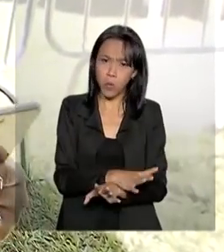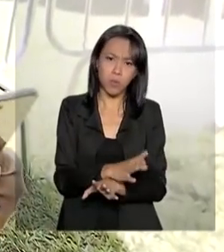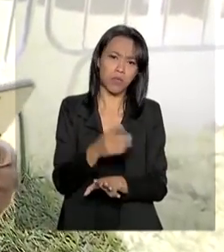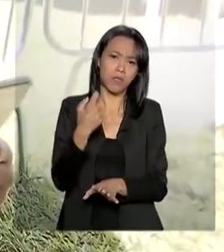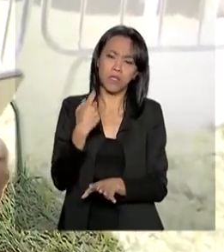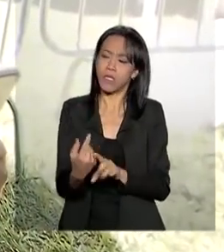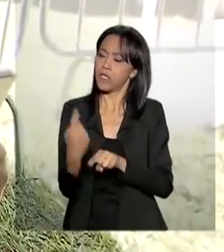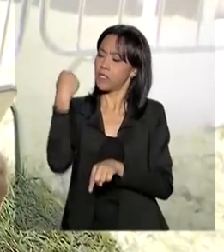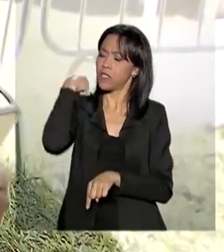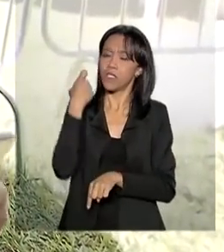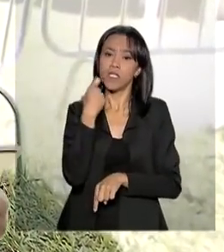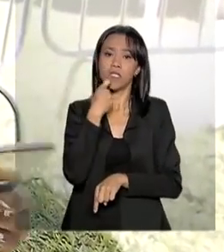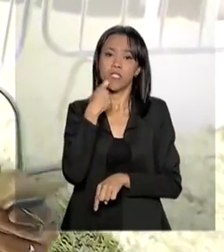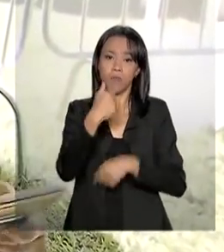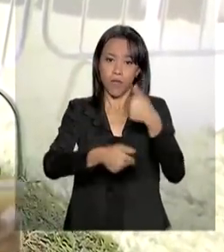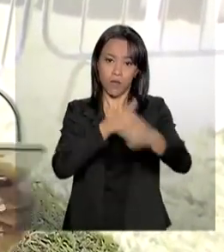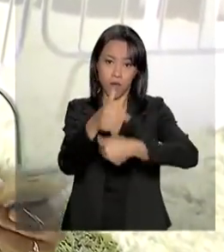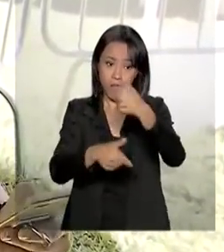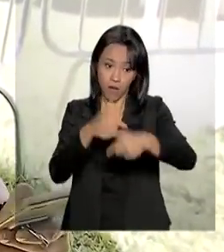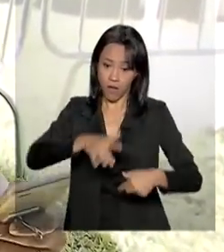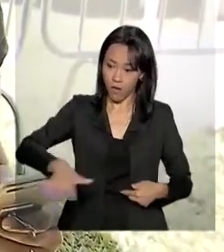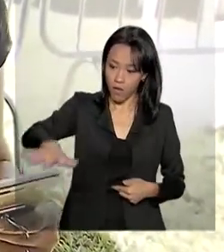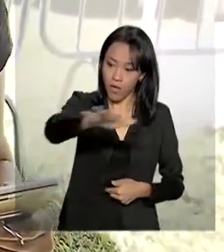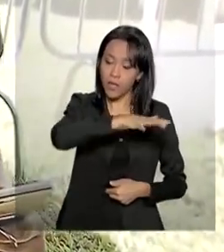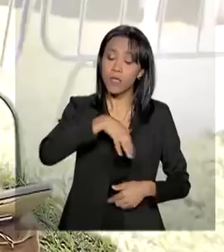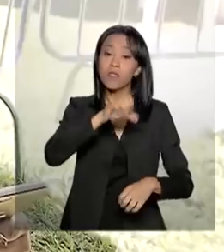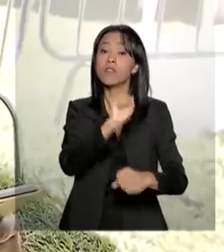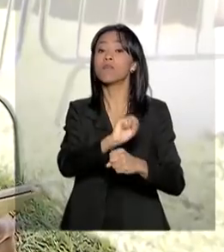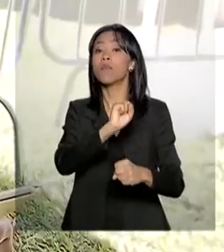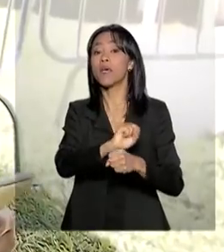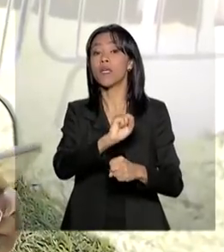sexta-feira para atuar aqui na região de Brumadinho, esperando apenas